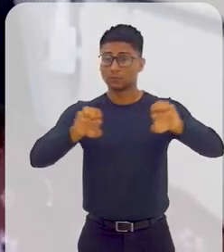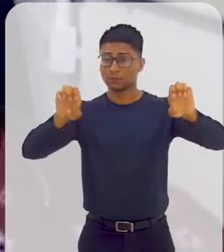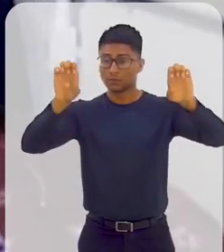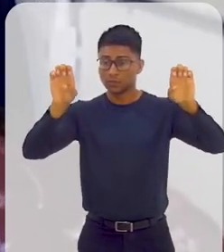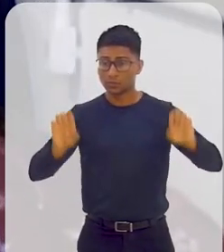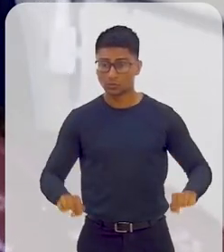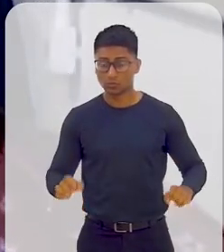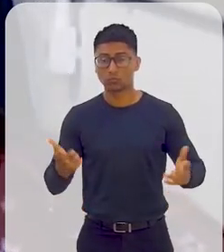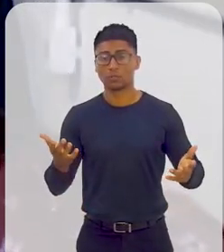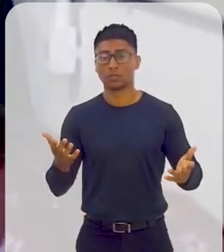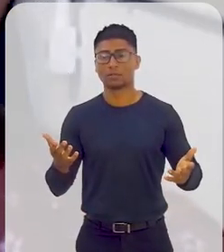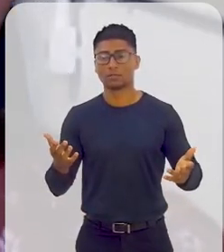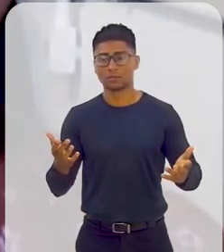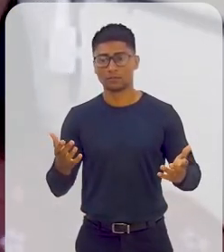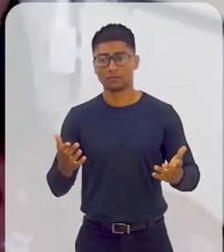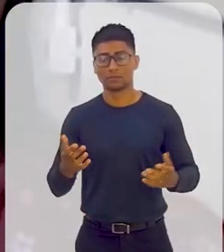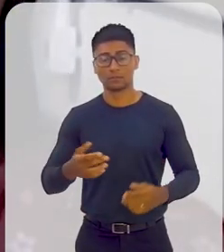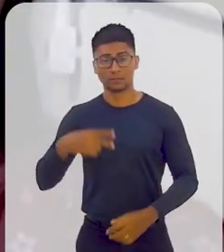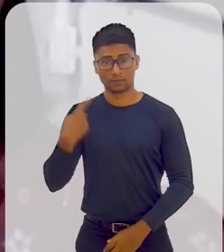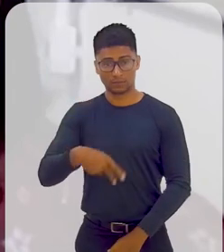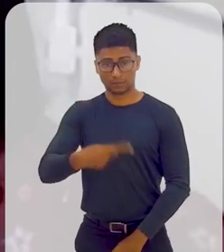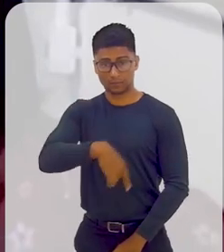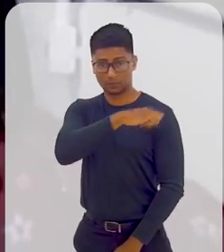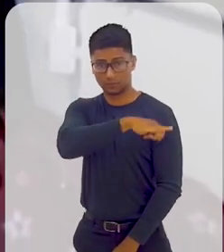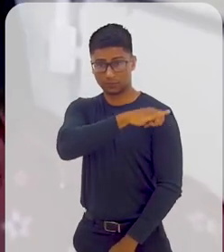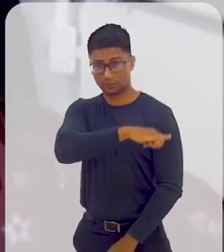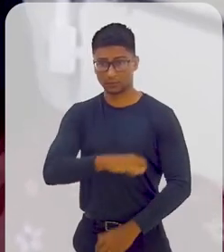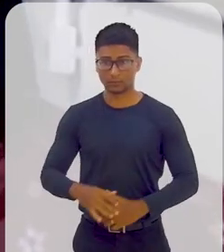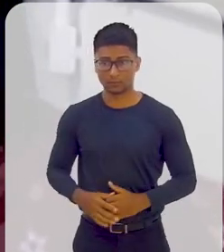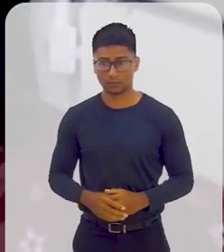as estruturas das cadeias produtivas do Rio. Então,